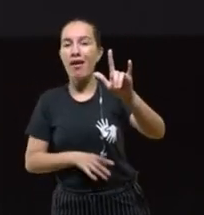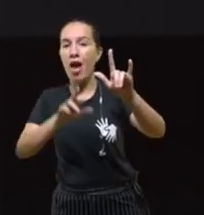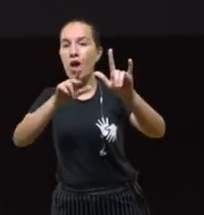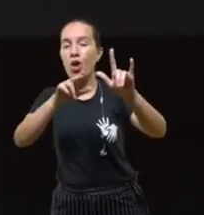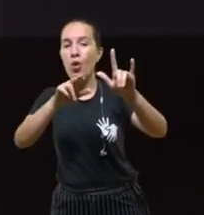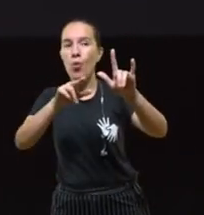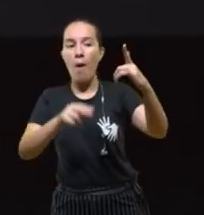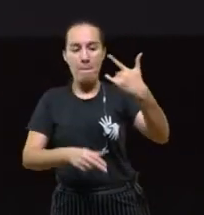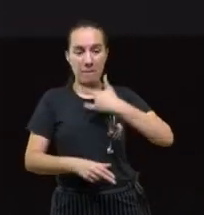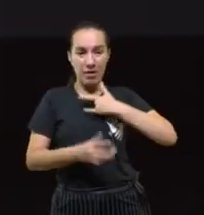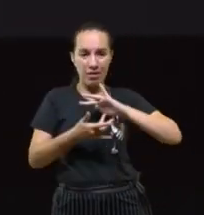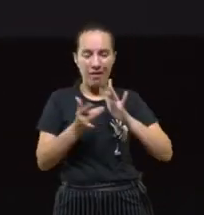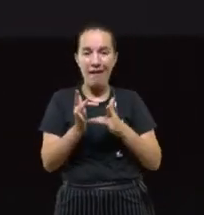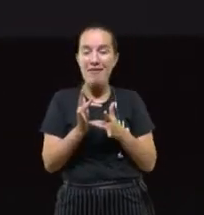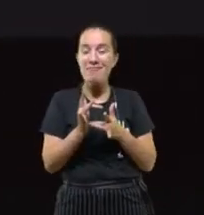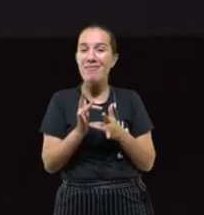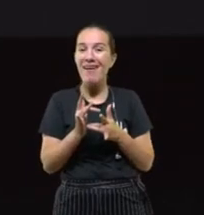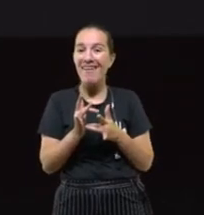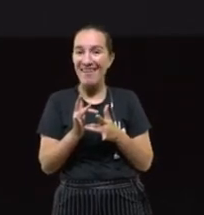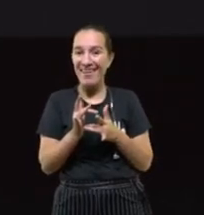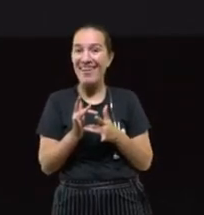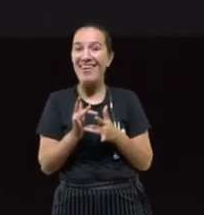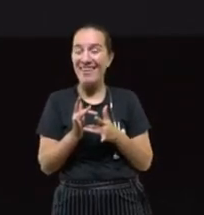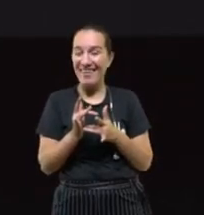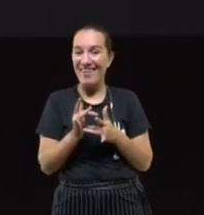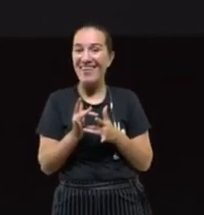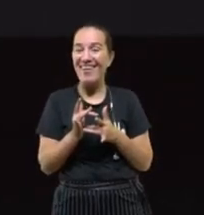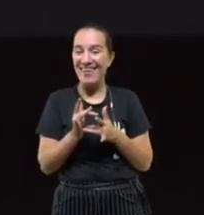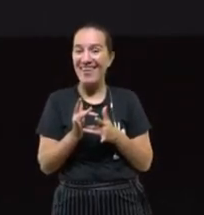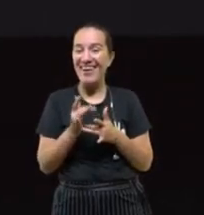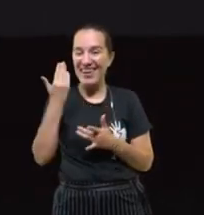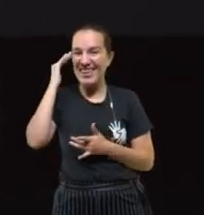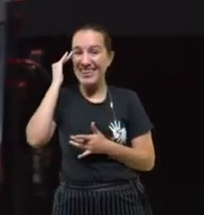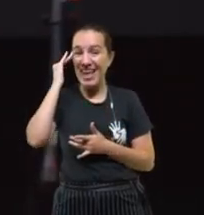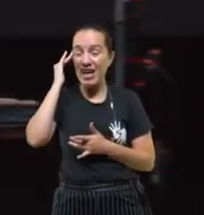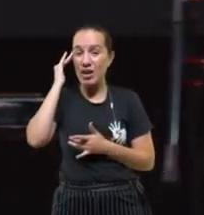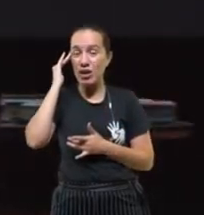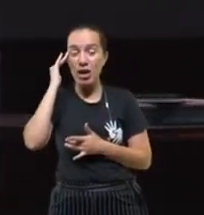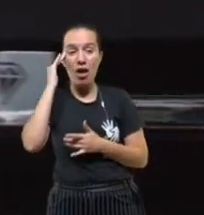Jesus era com Jesus, com Deus por toda a eternidade passada.